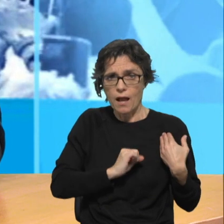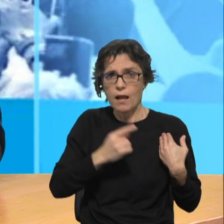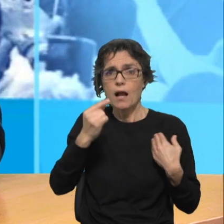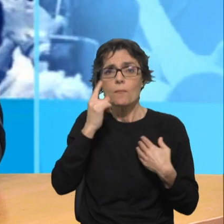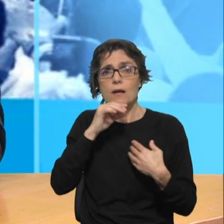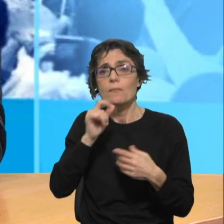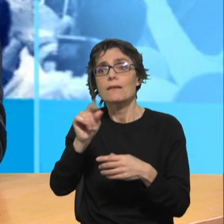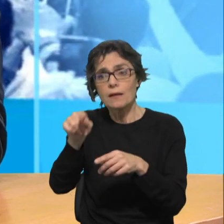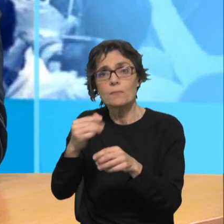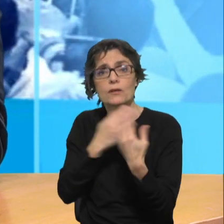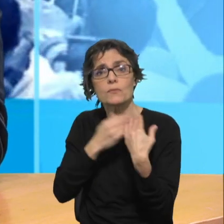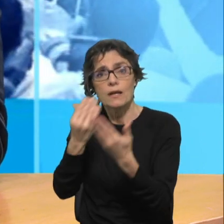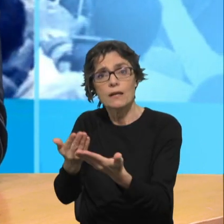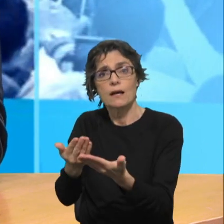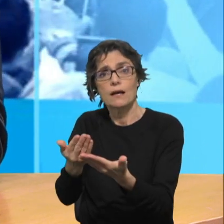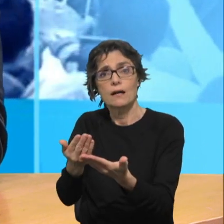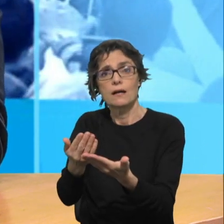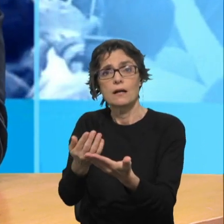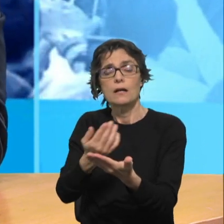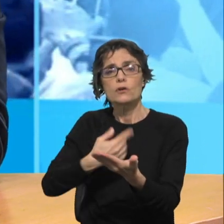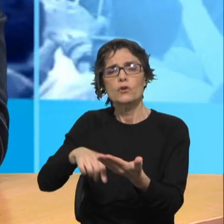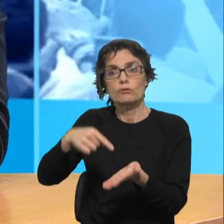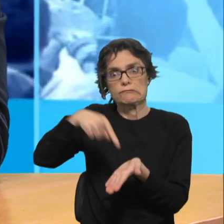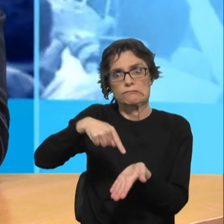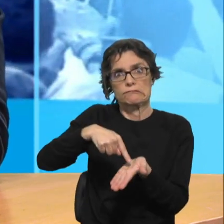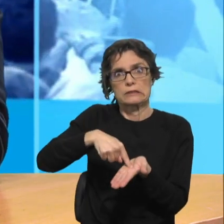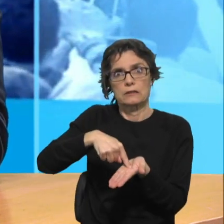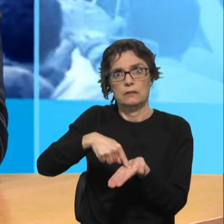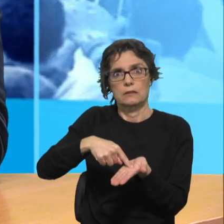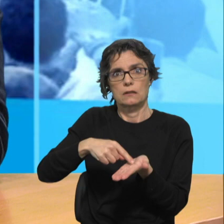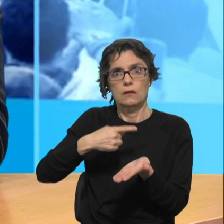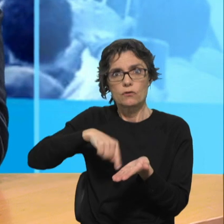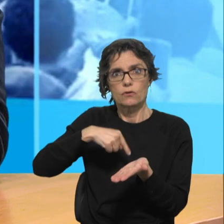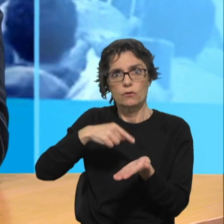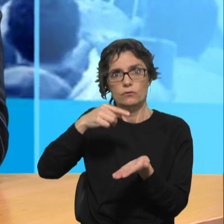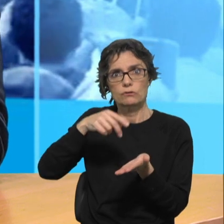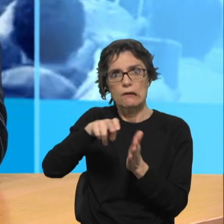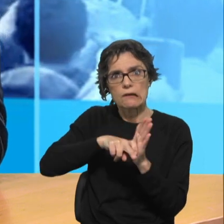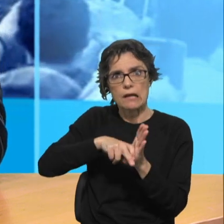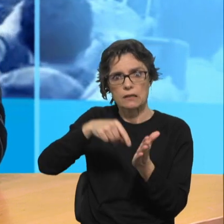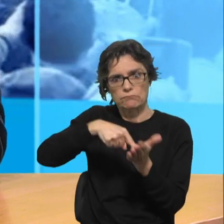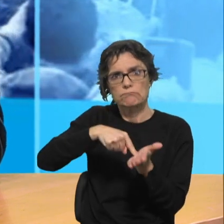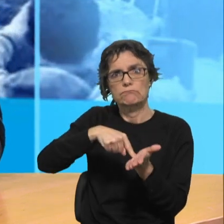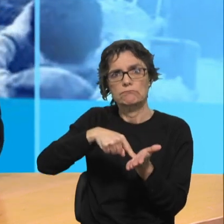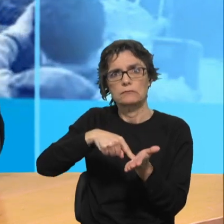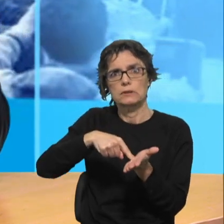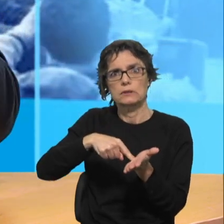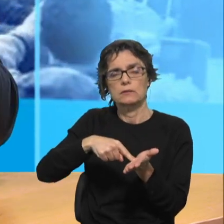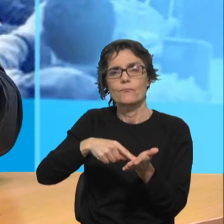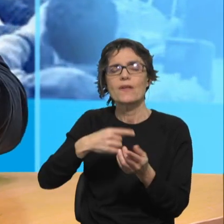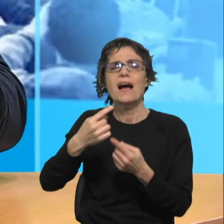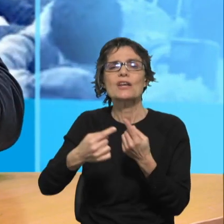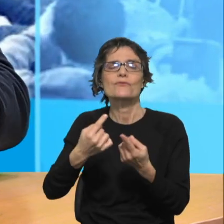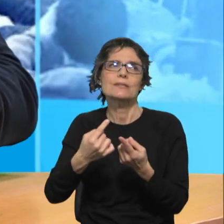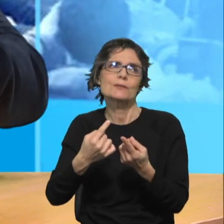é a exigência que colocamos, as regras que procuramos transmitir, que às vezes parece que não são